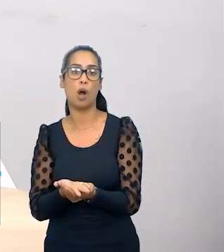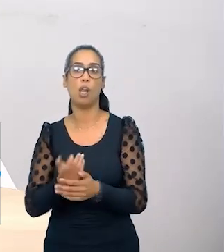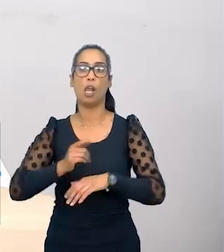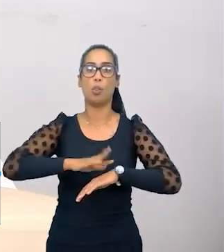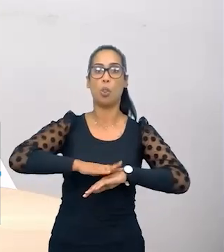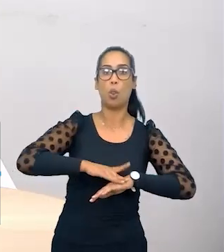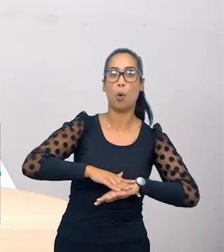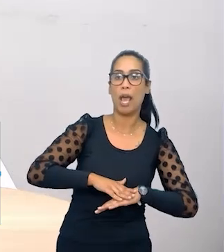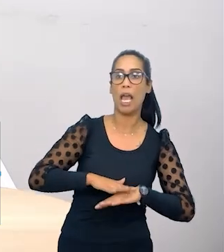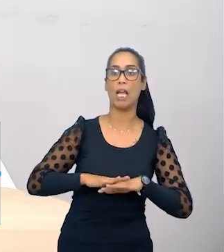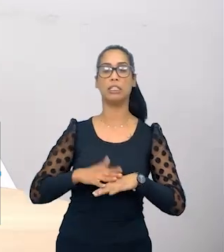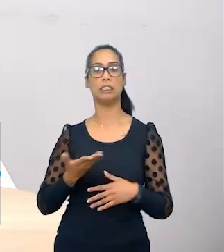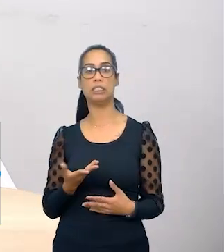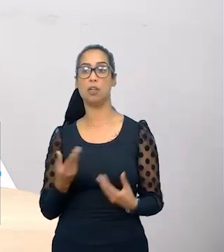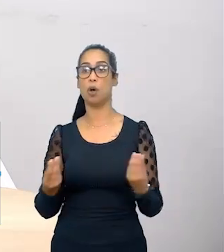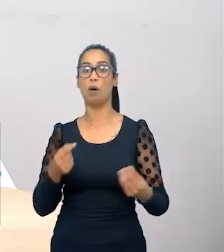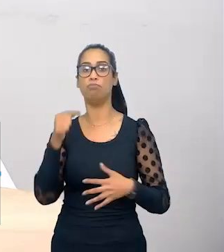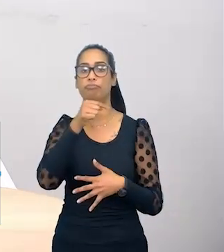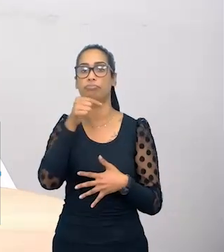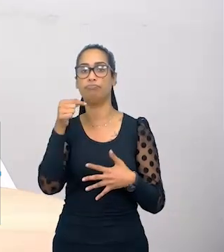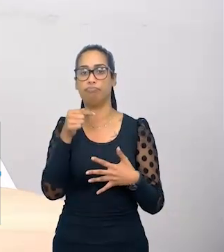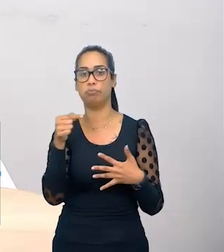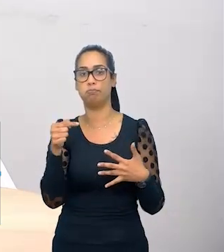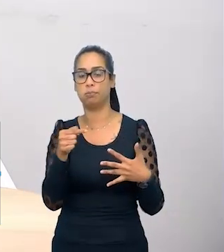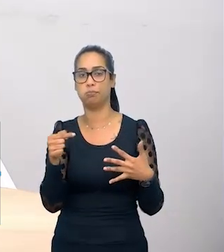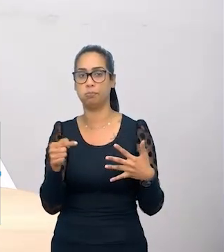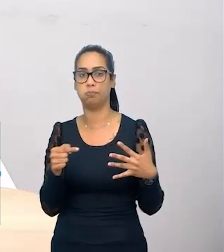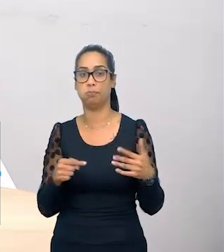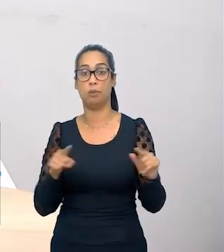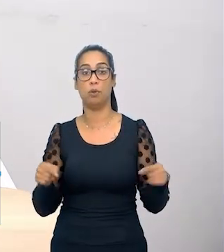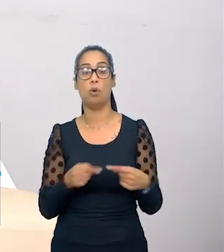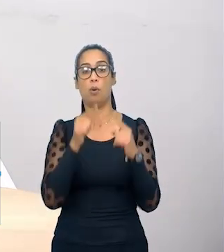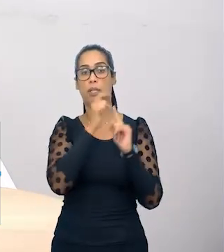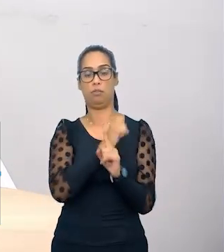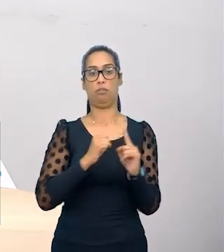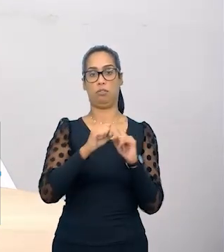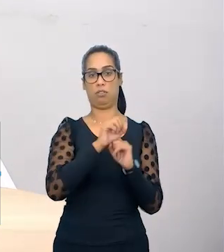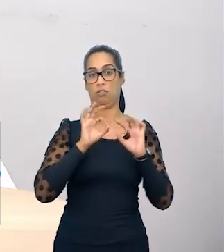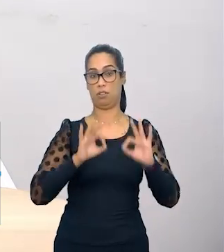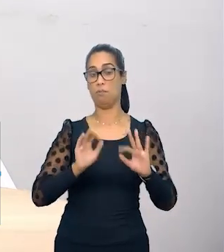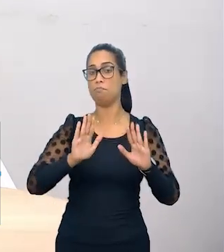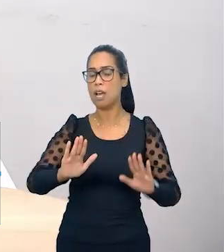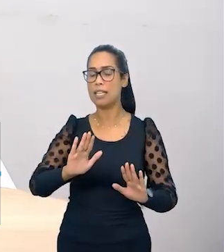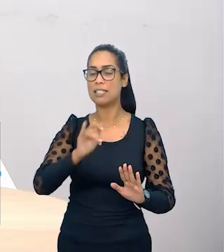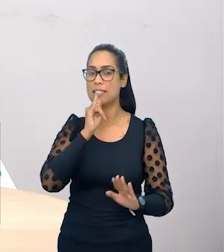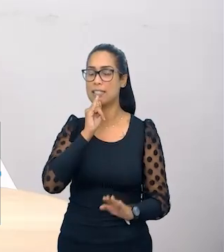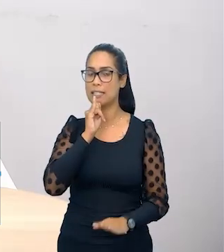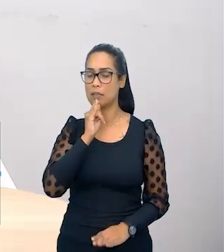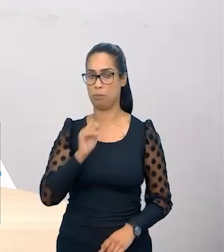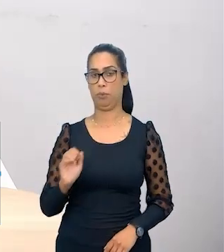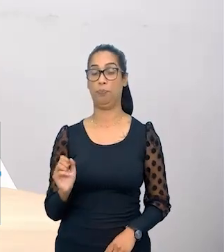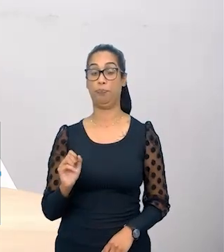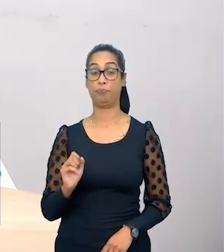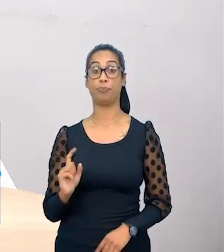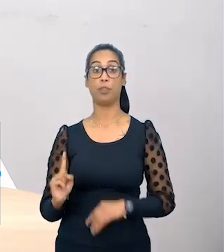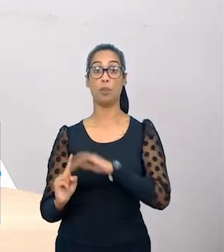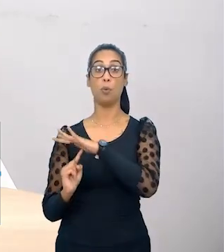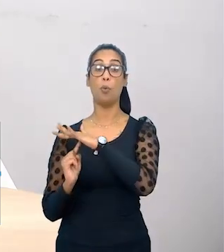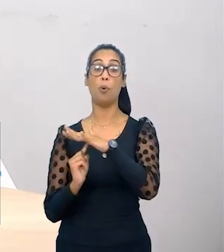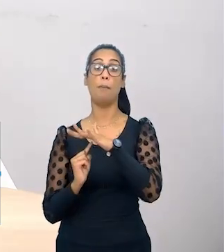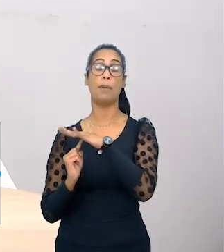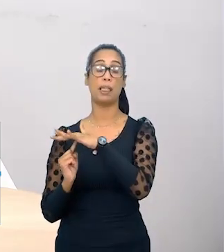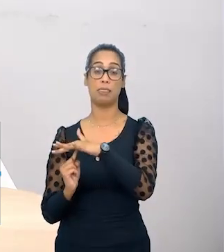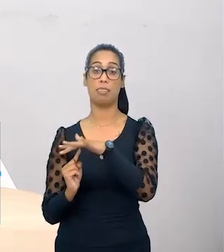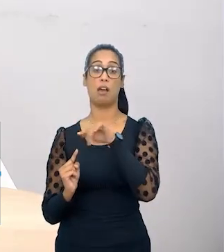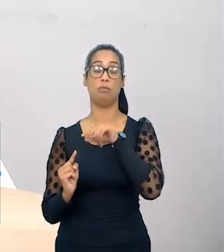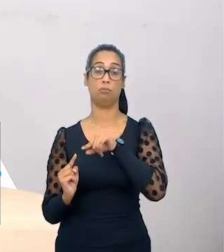tudo isso está dentro desse âmbito social. Quando a gente fala no ambiental, a gente está referindo os recursos naturais